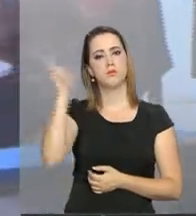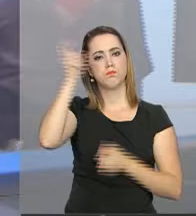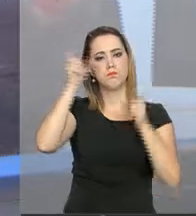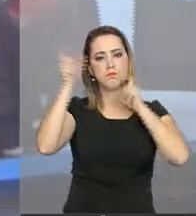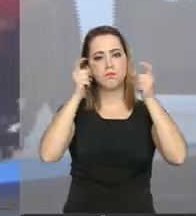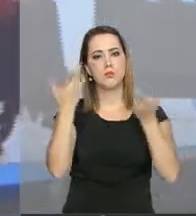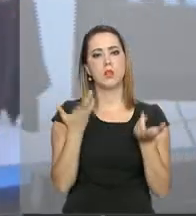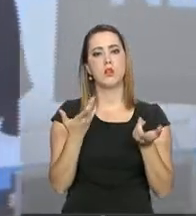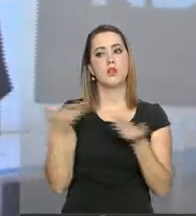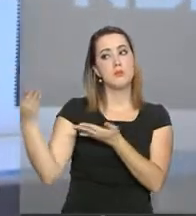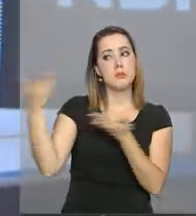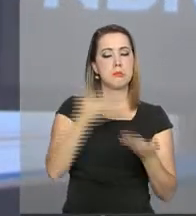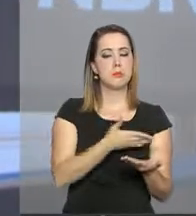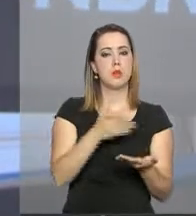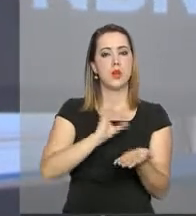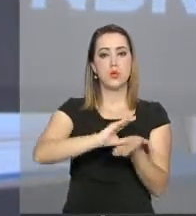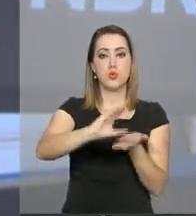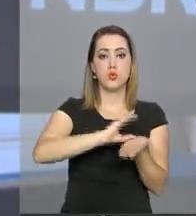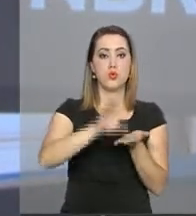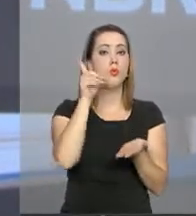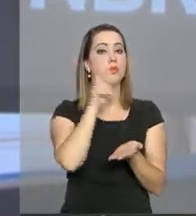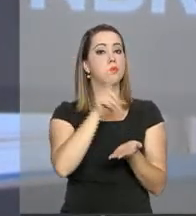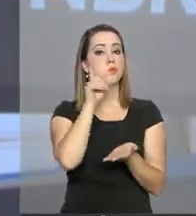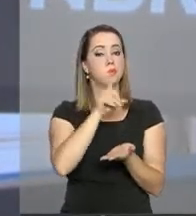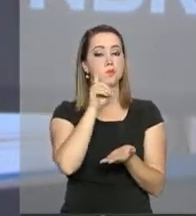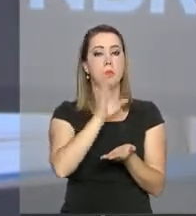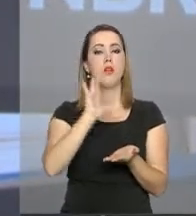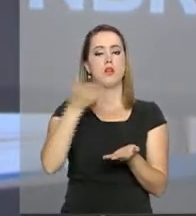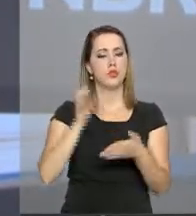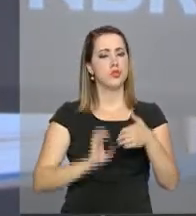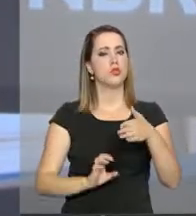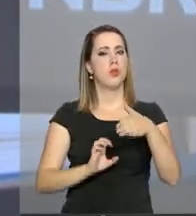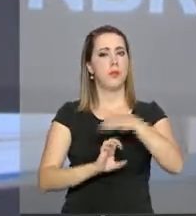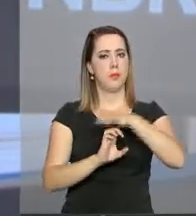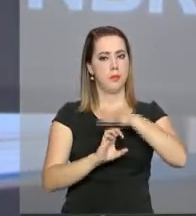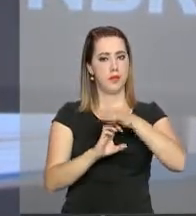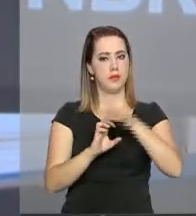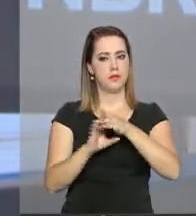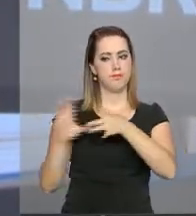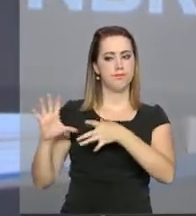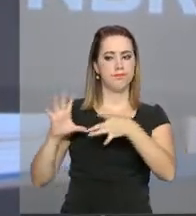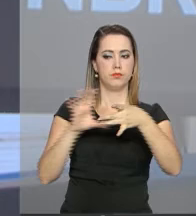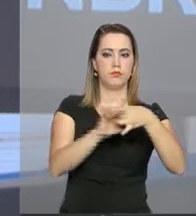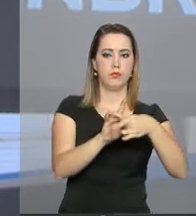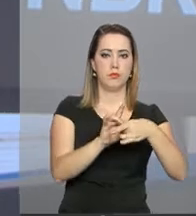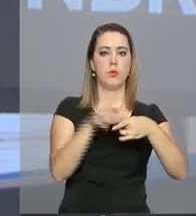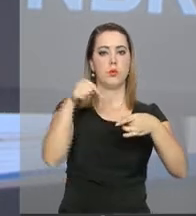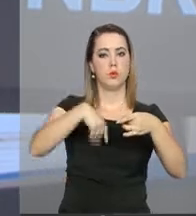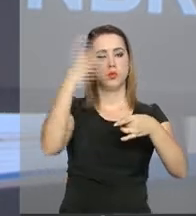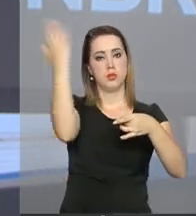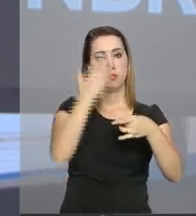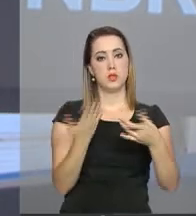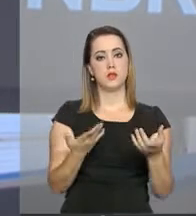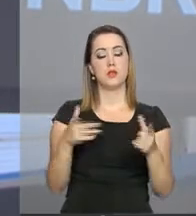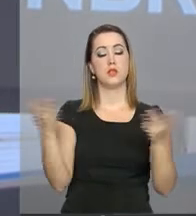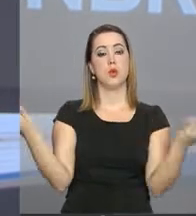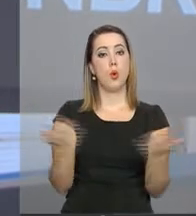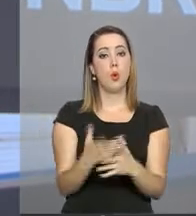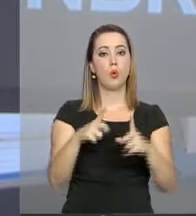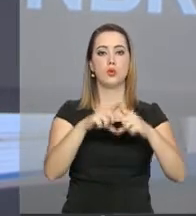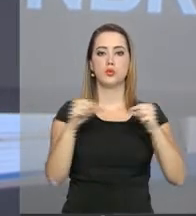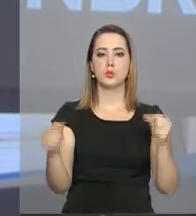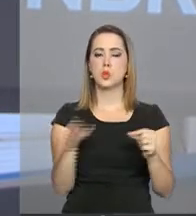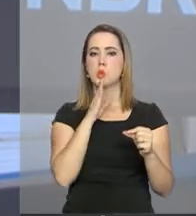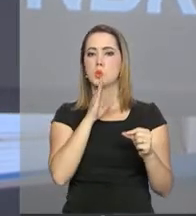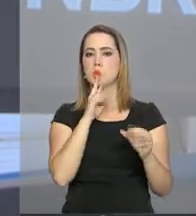dos Estados Unidos, que já é um grande parceiro comercial do nosso país. Para isso, empresários americanos estão em Brasília para conhecer as regras